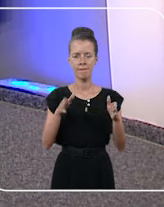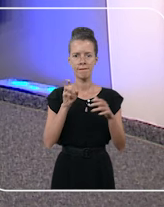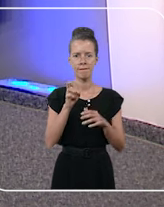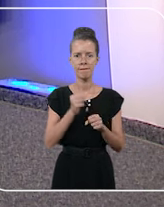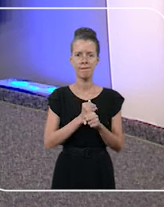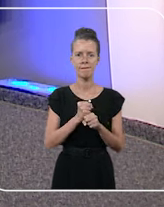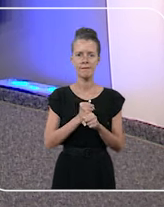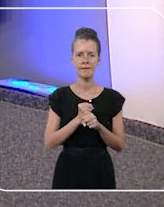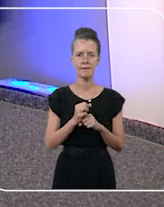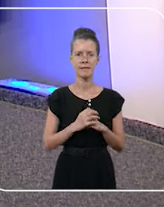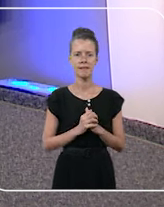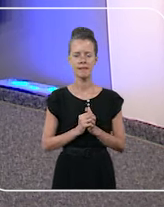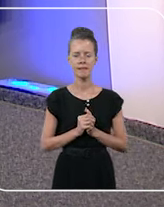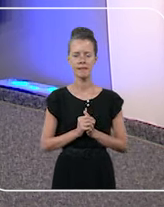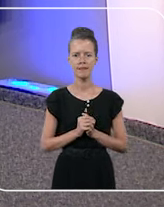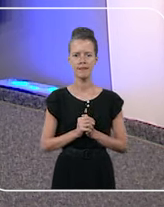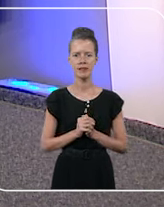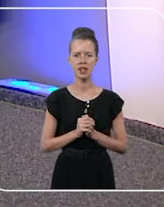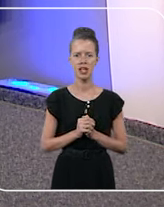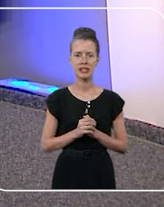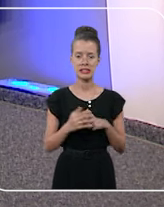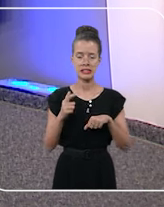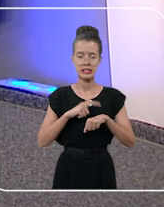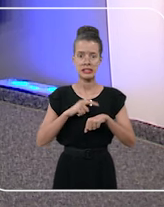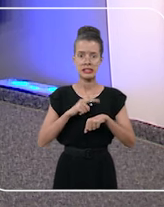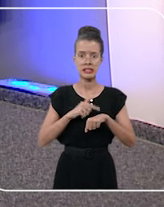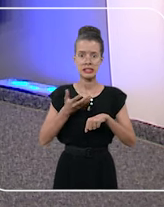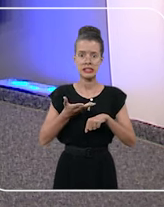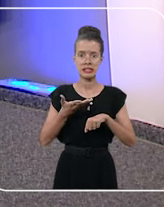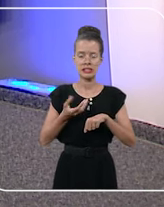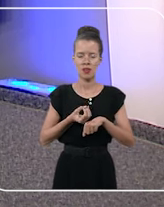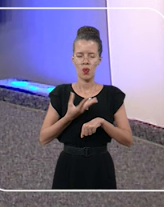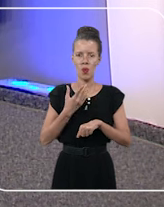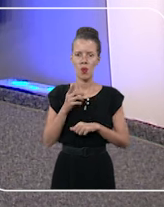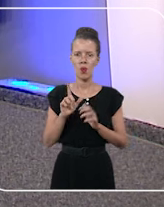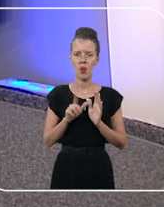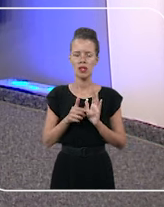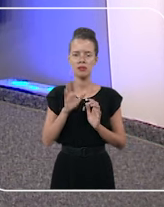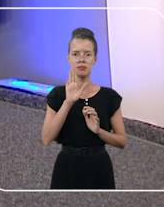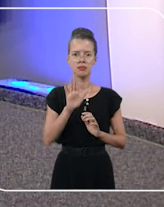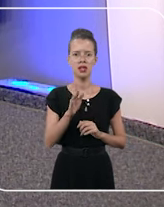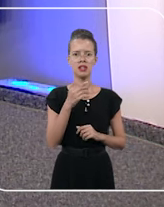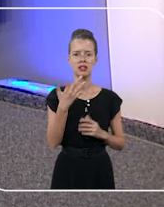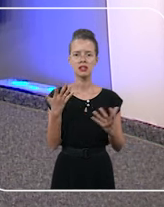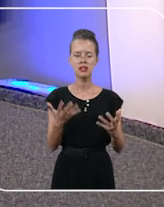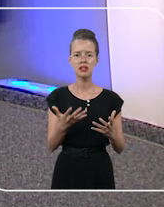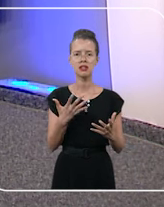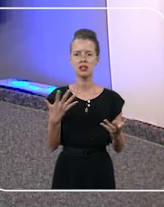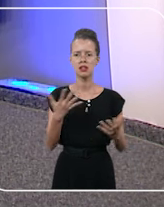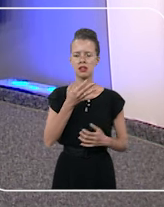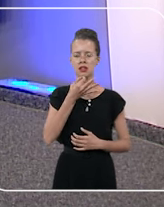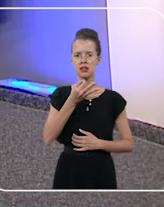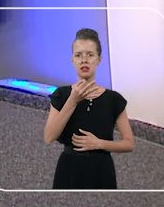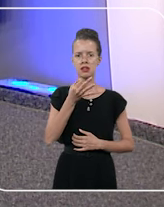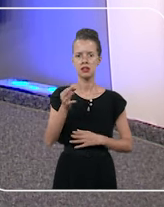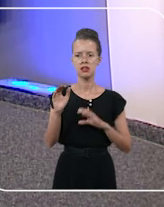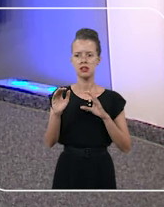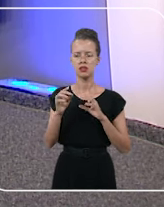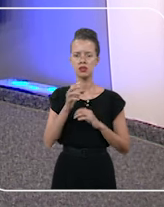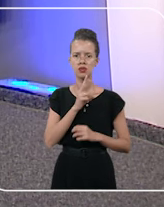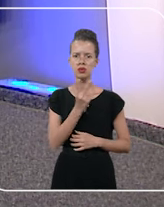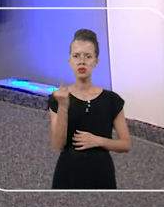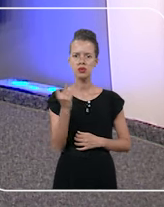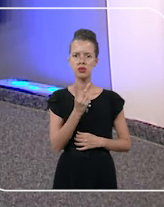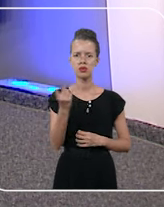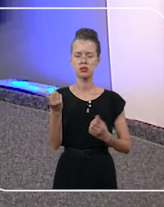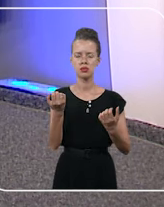Bom, a gente já está esgotando o nosso tempo, mas antes eu gostaria de ouvir a opinião de ambos em relação a tudo que a vítima, ou possível